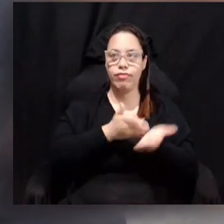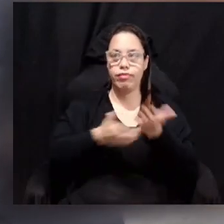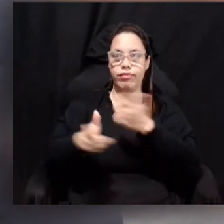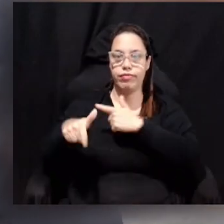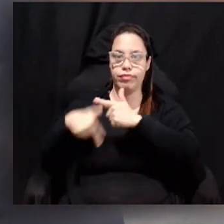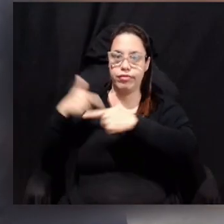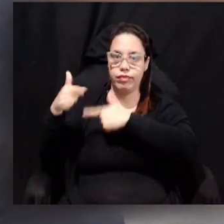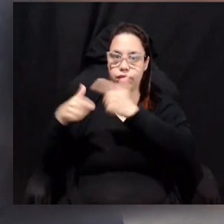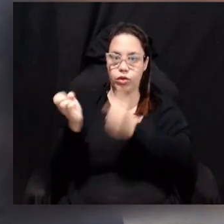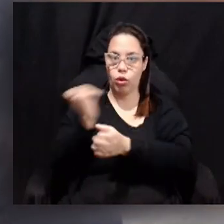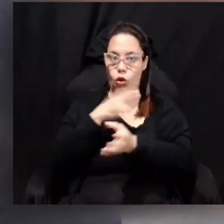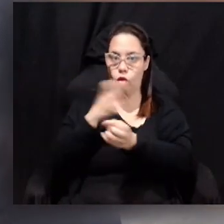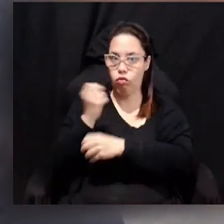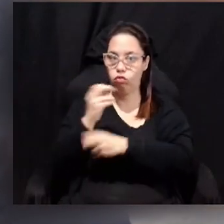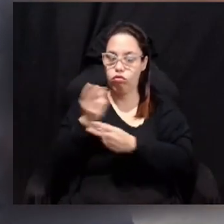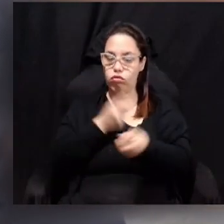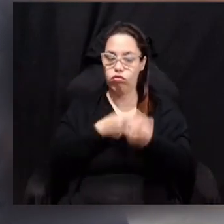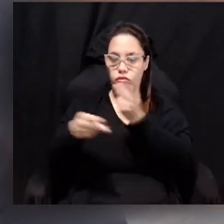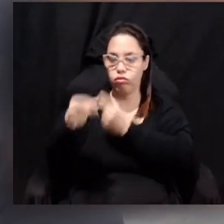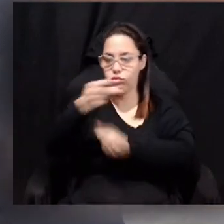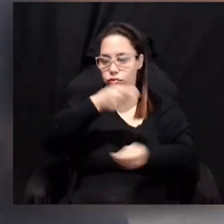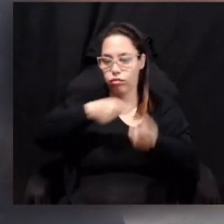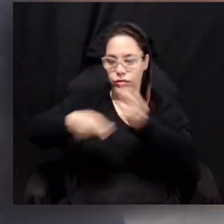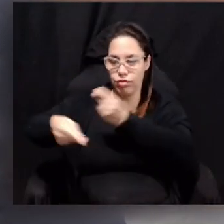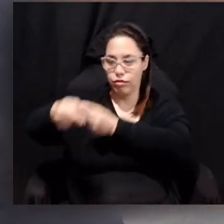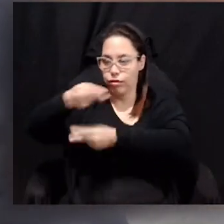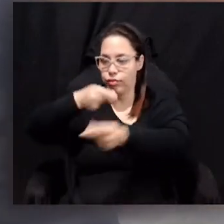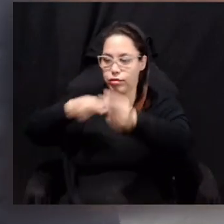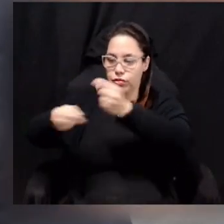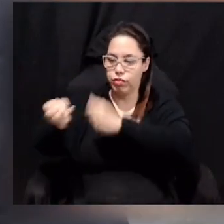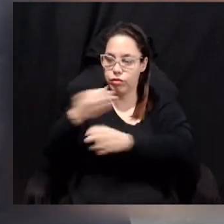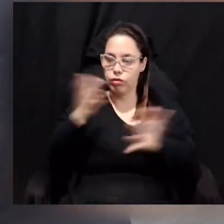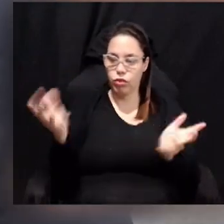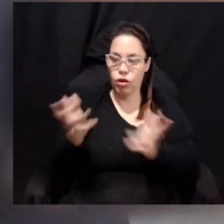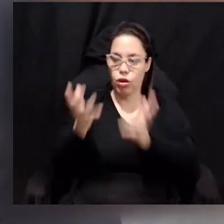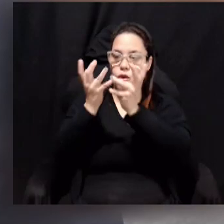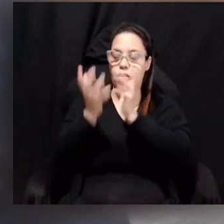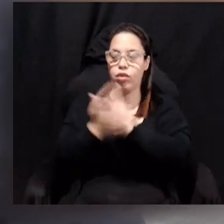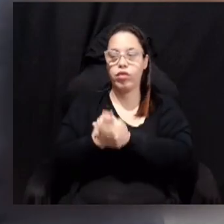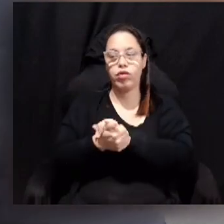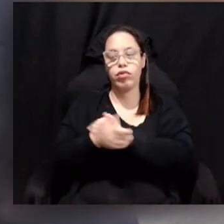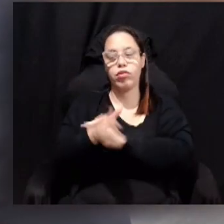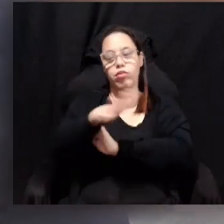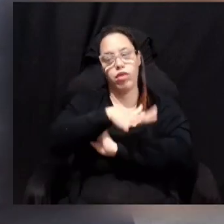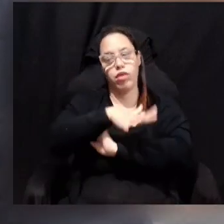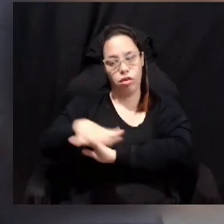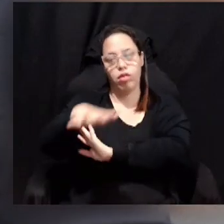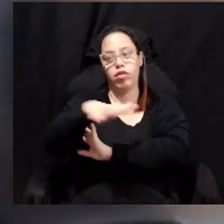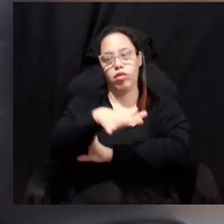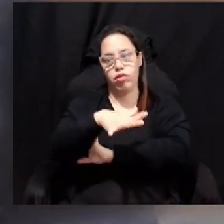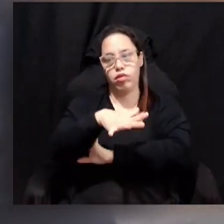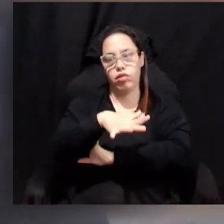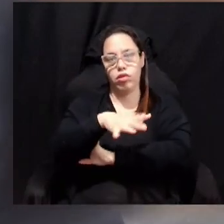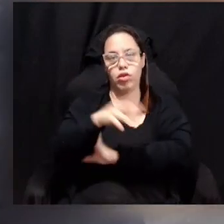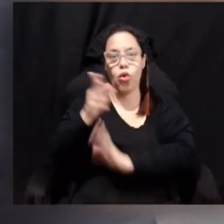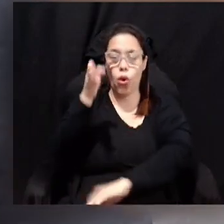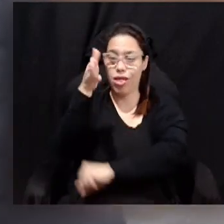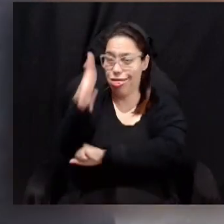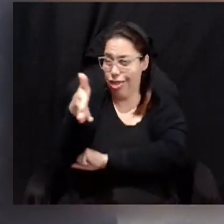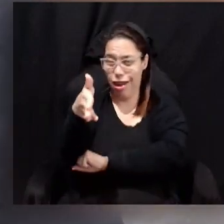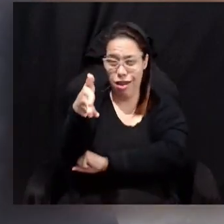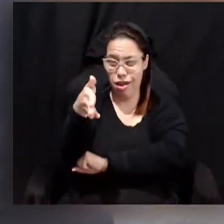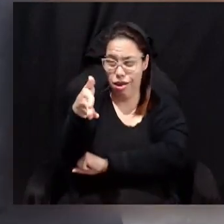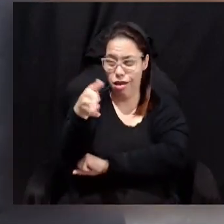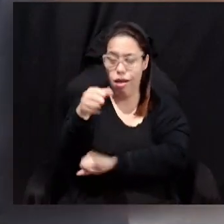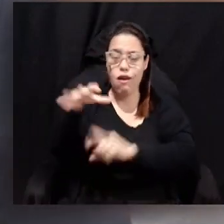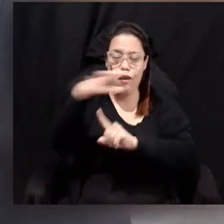economia que pode ser gerada, ou seja, de incentivo econômico para a região. Então, assim, hotéis, feiras, então,